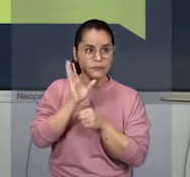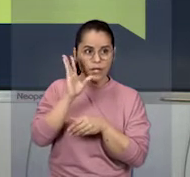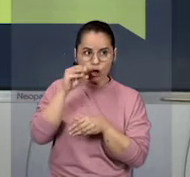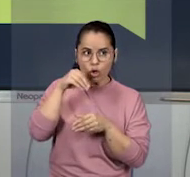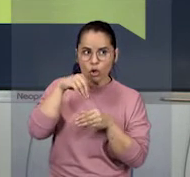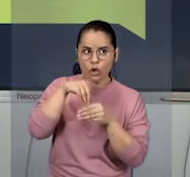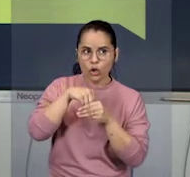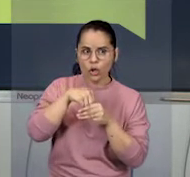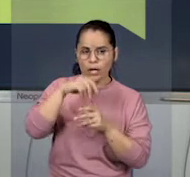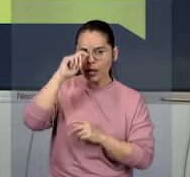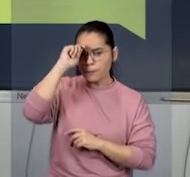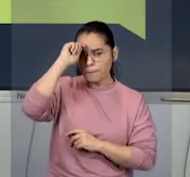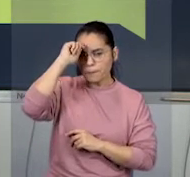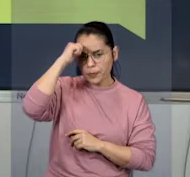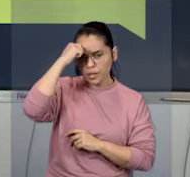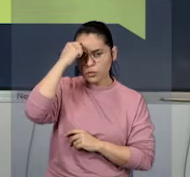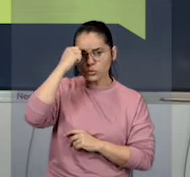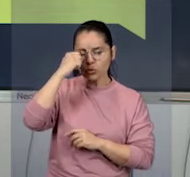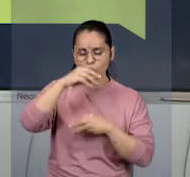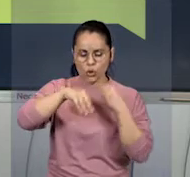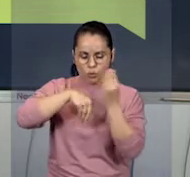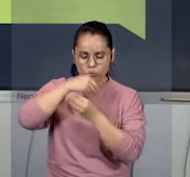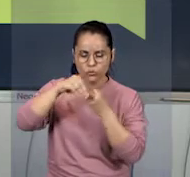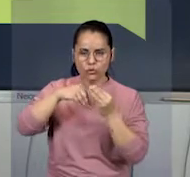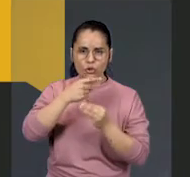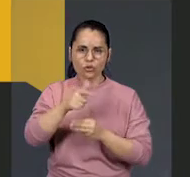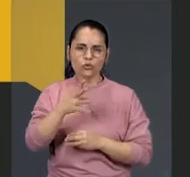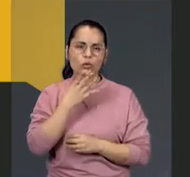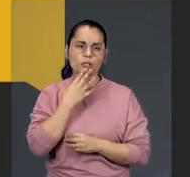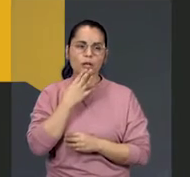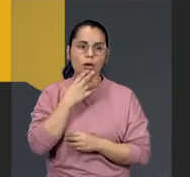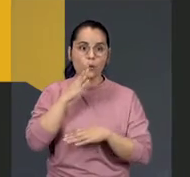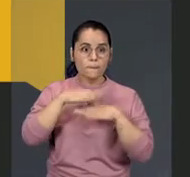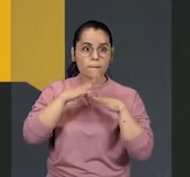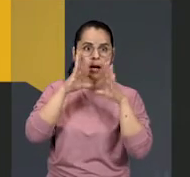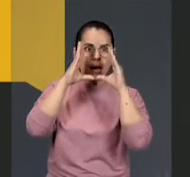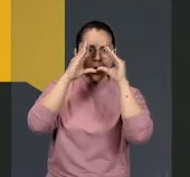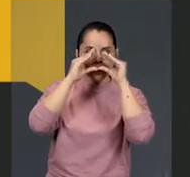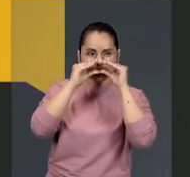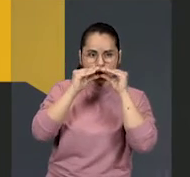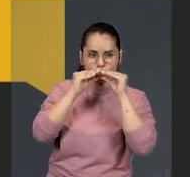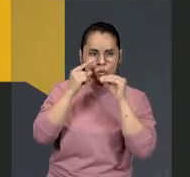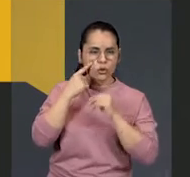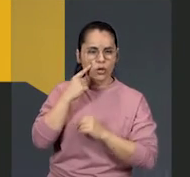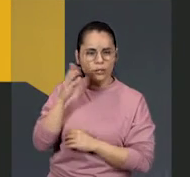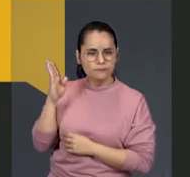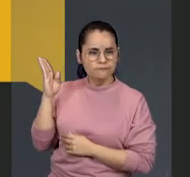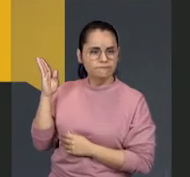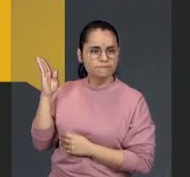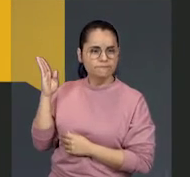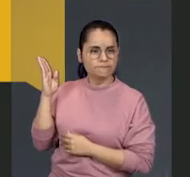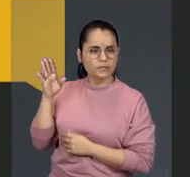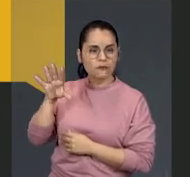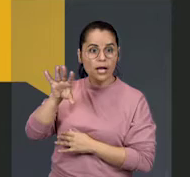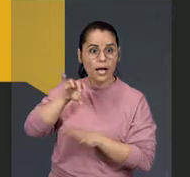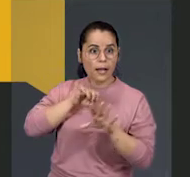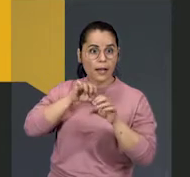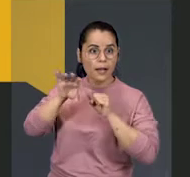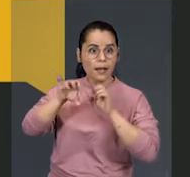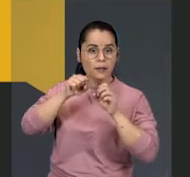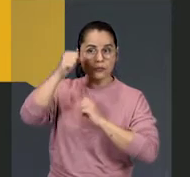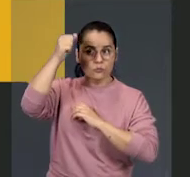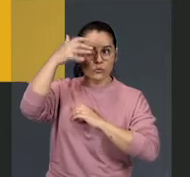adicionado preto em uma cor, mais escura ela fica e ela mais vai absorver